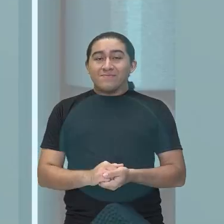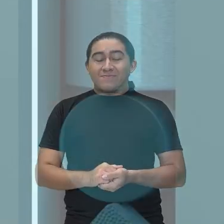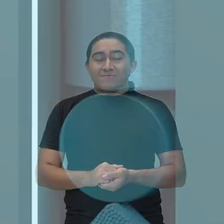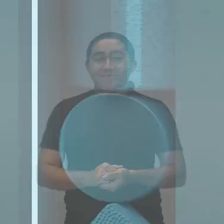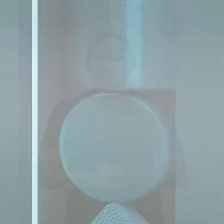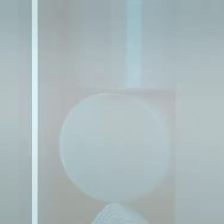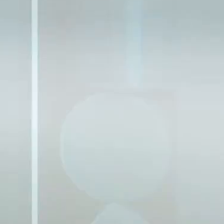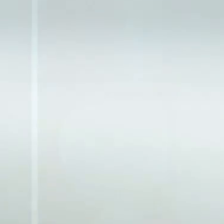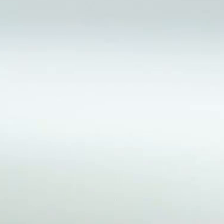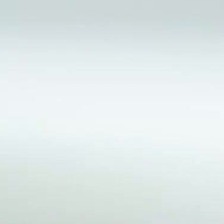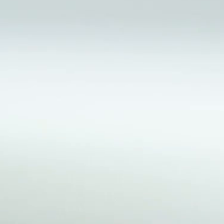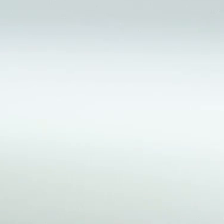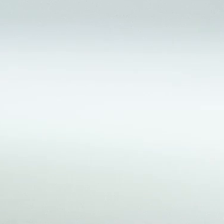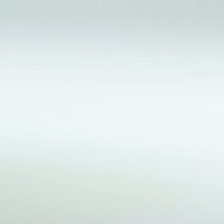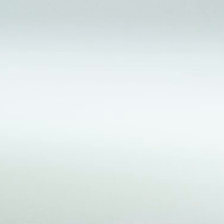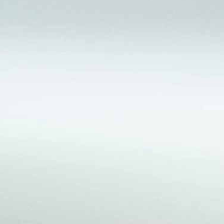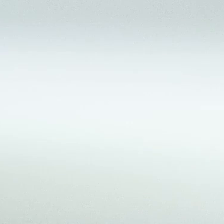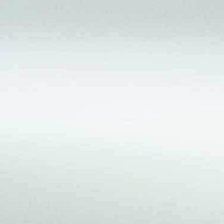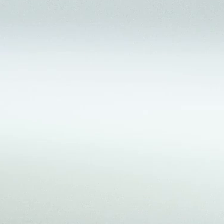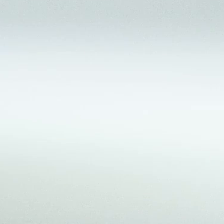lá?